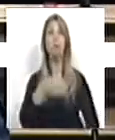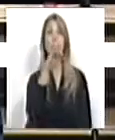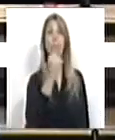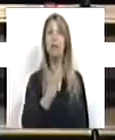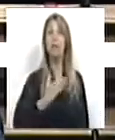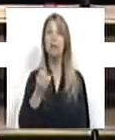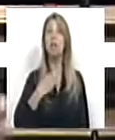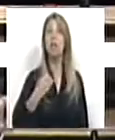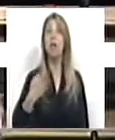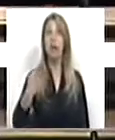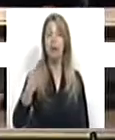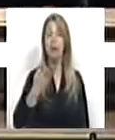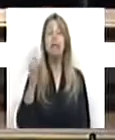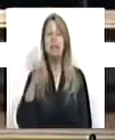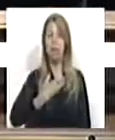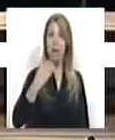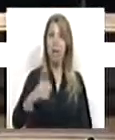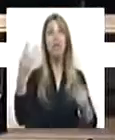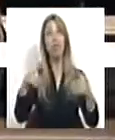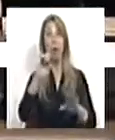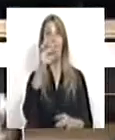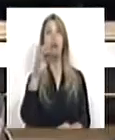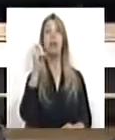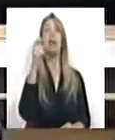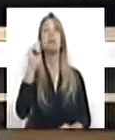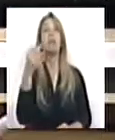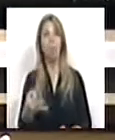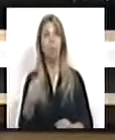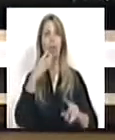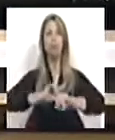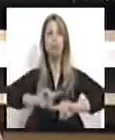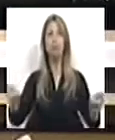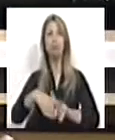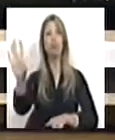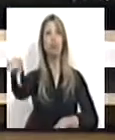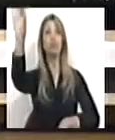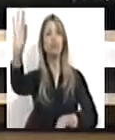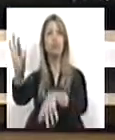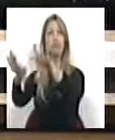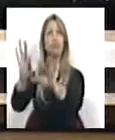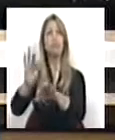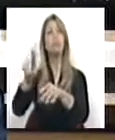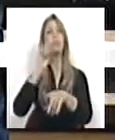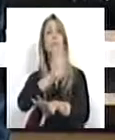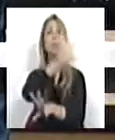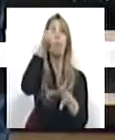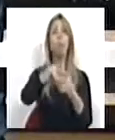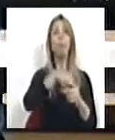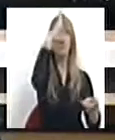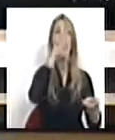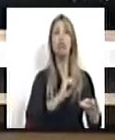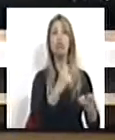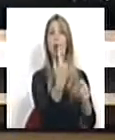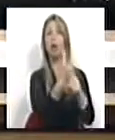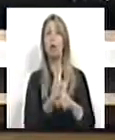uma CRESAP que impede, por exemplo, que haja nomeações para os aparelhos do Estado, que resulte em que